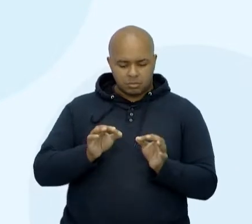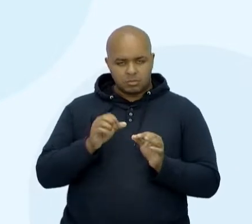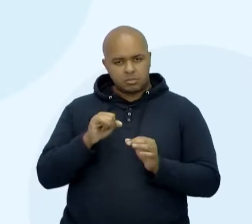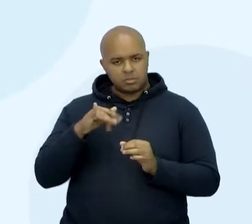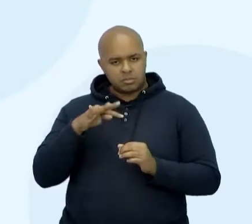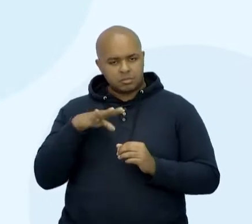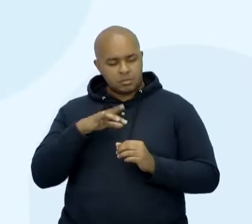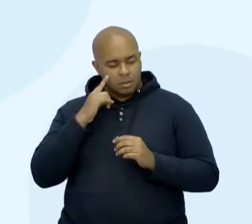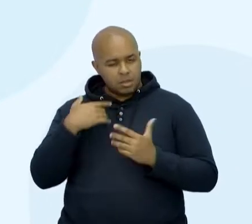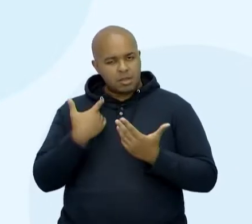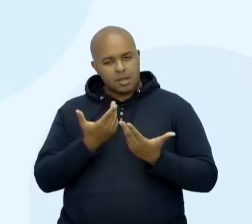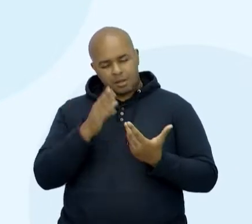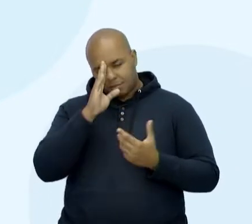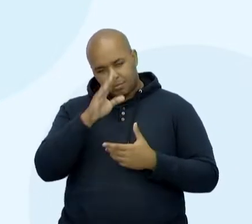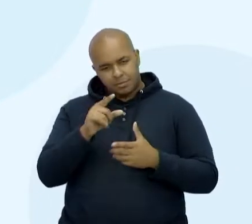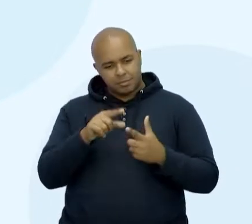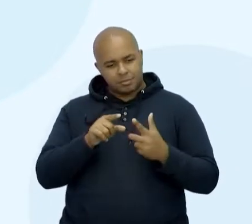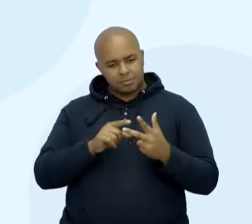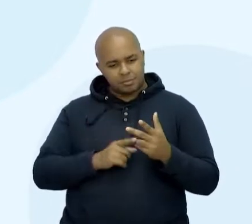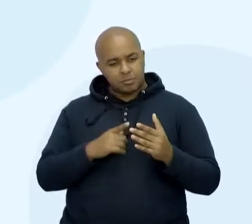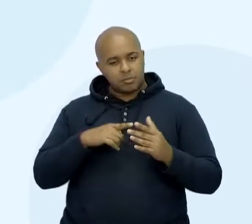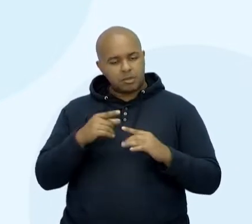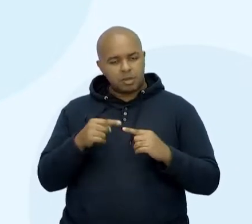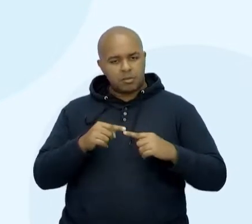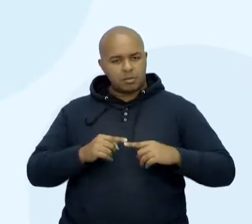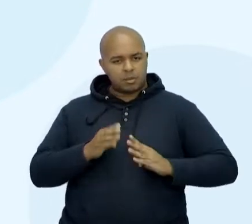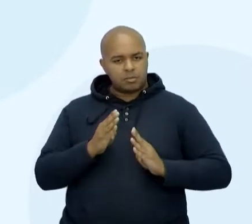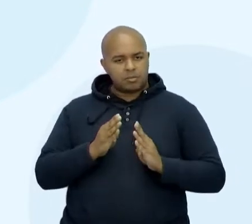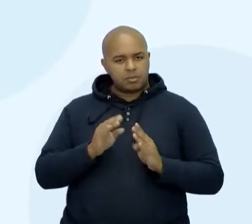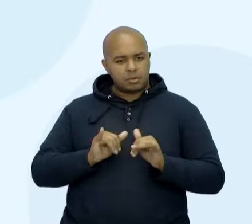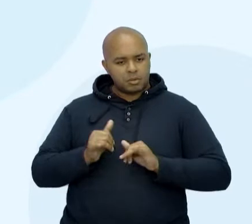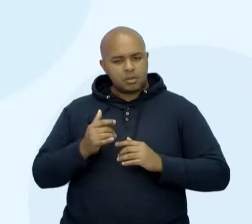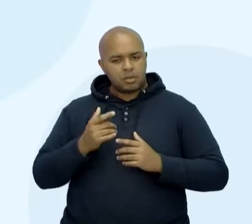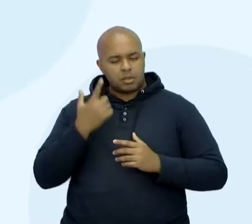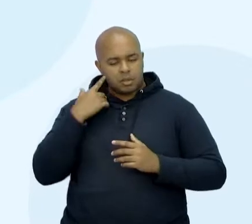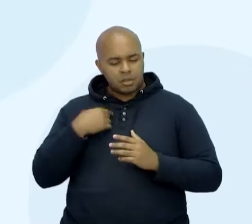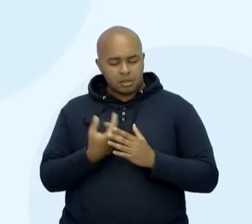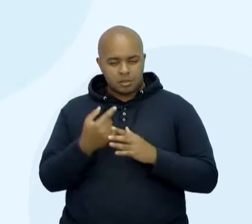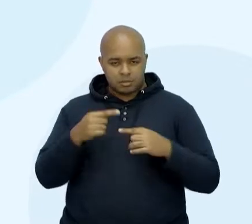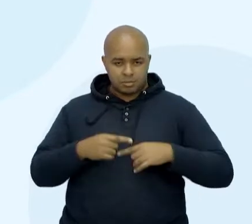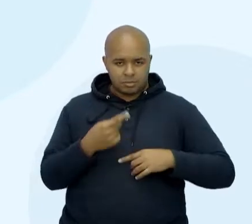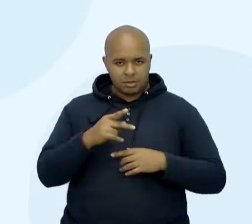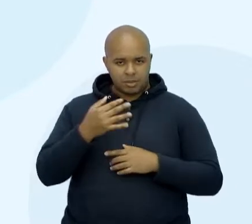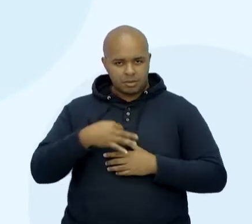E aí, principalmente, as propriedades dos polímeros e as aplicações, ok?